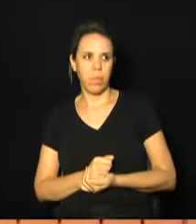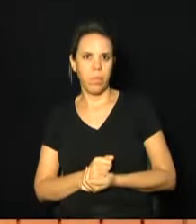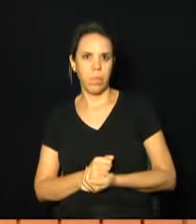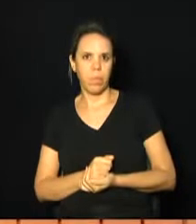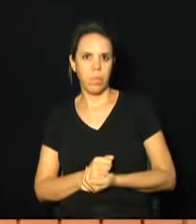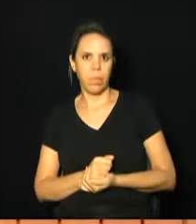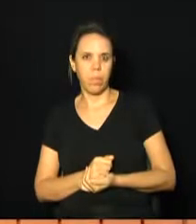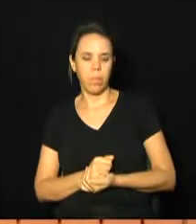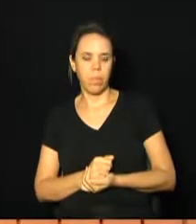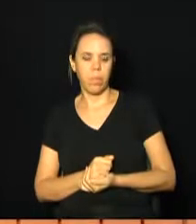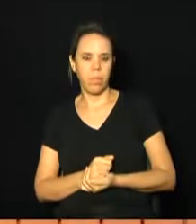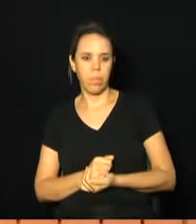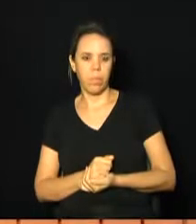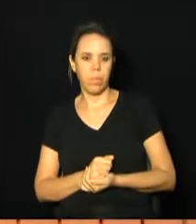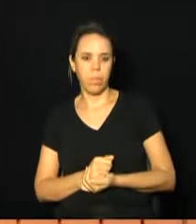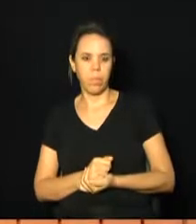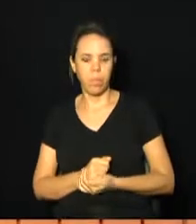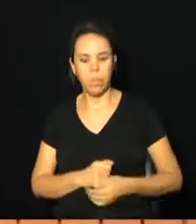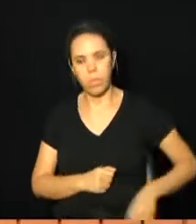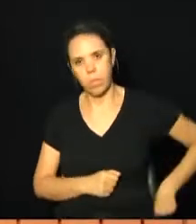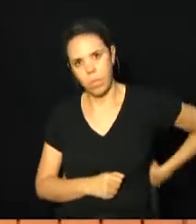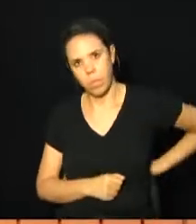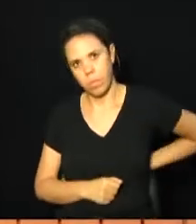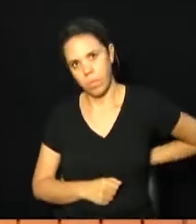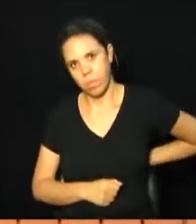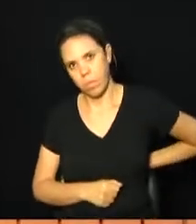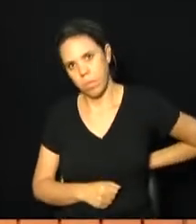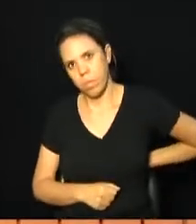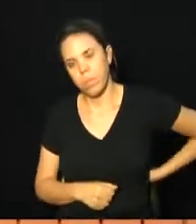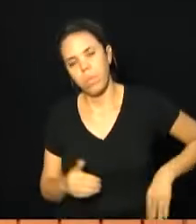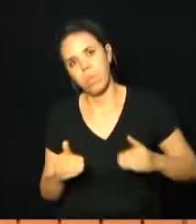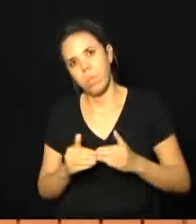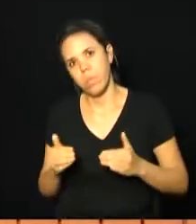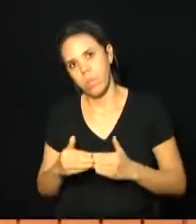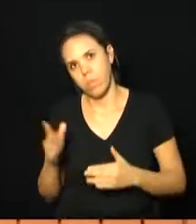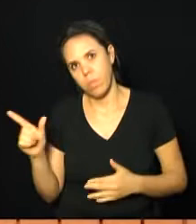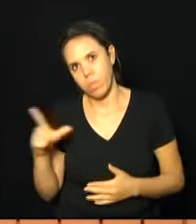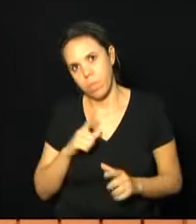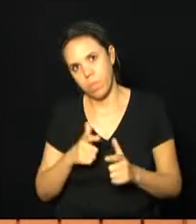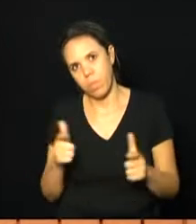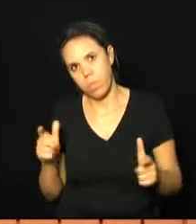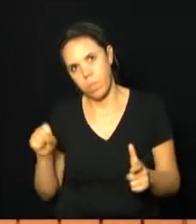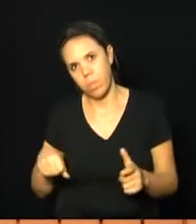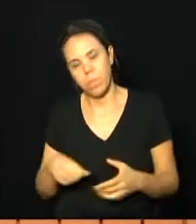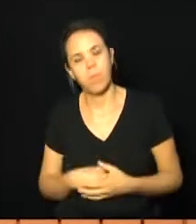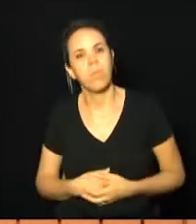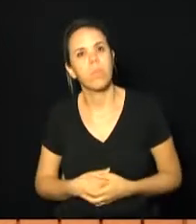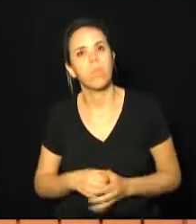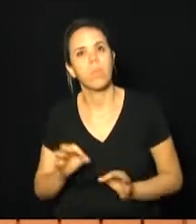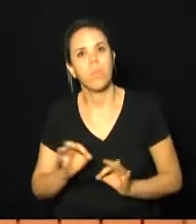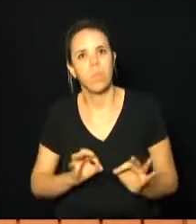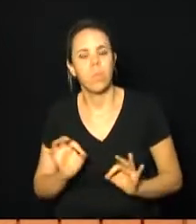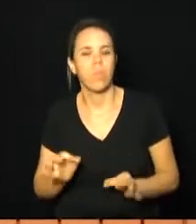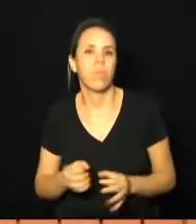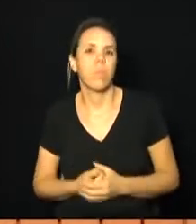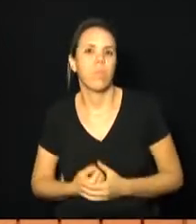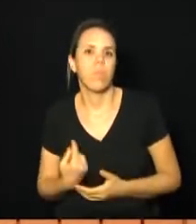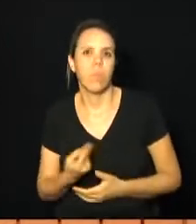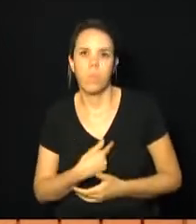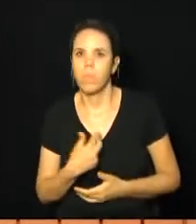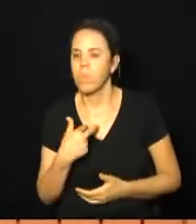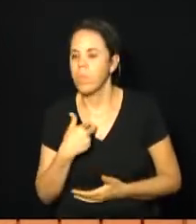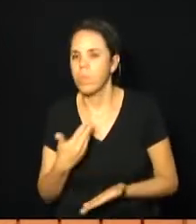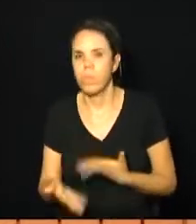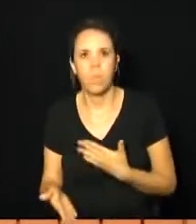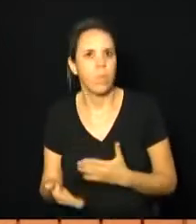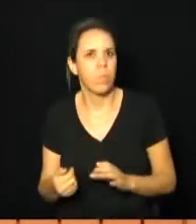Da questão e concordo com o Maurício, tem que ser um crescimento, sim, mas ordenado, e a gente não pode